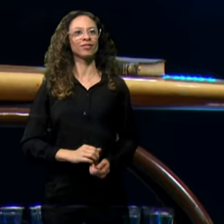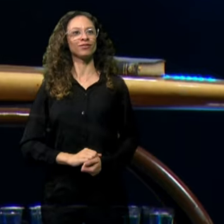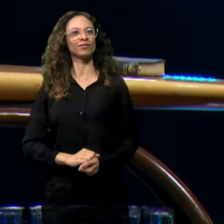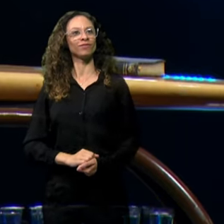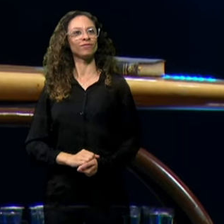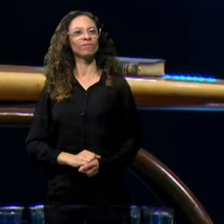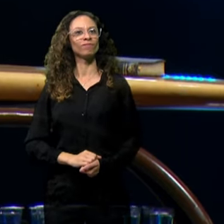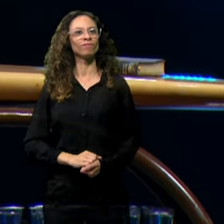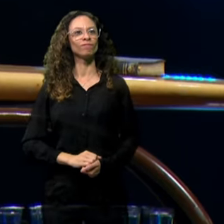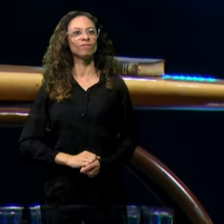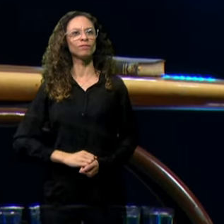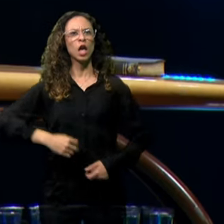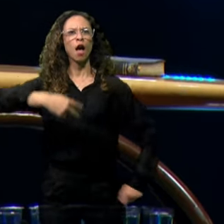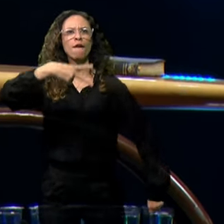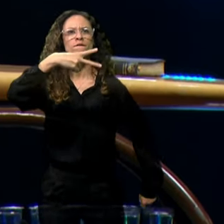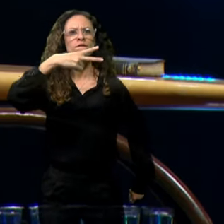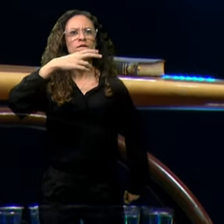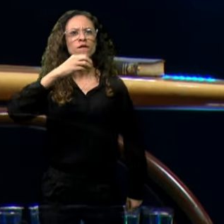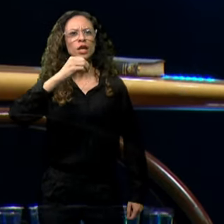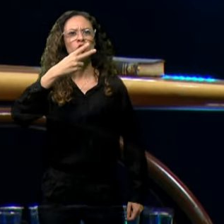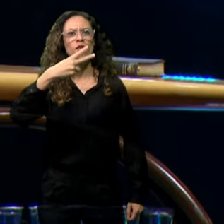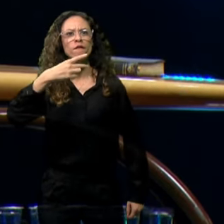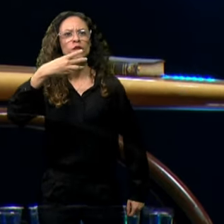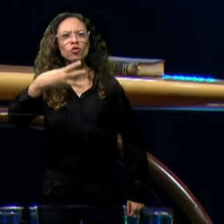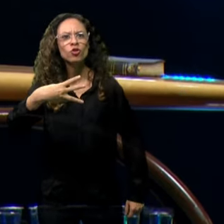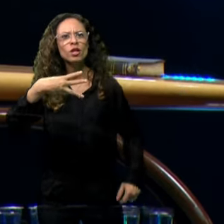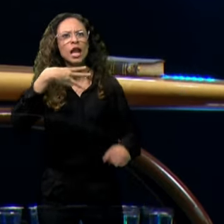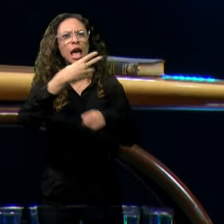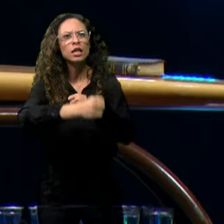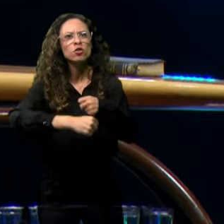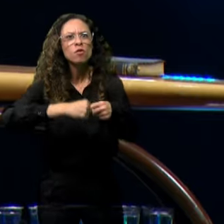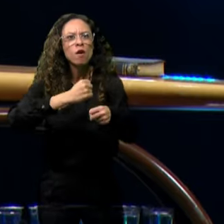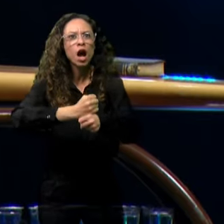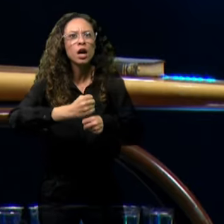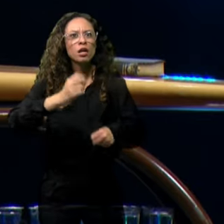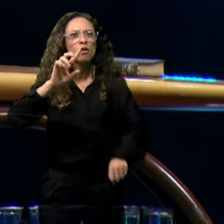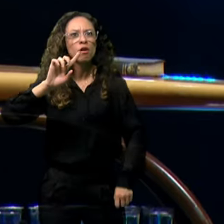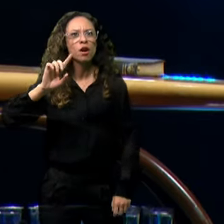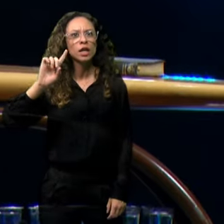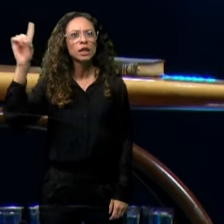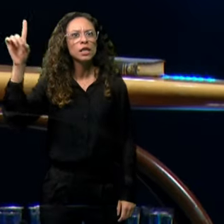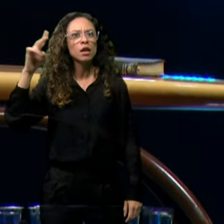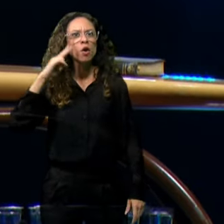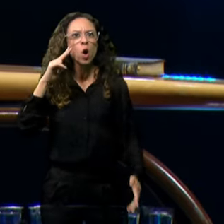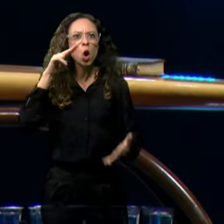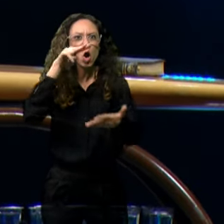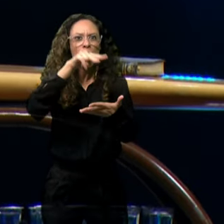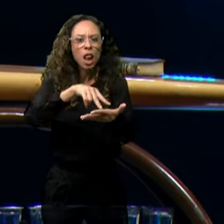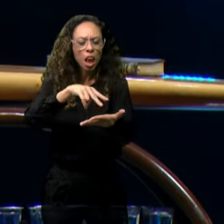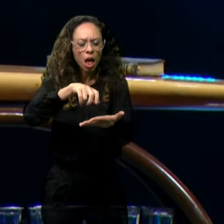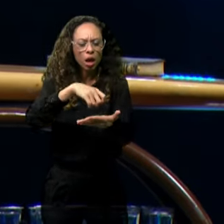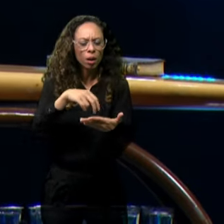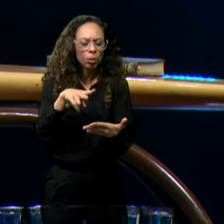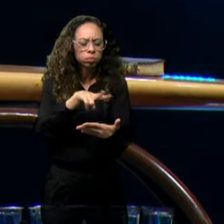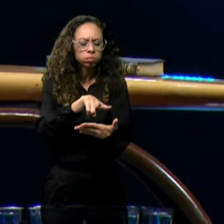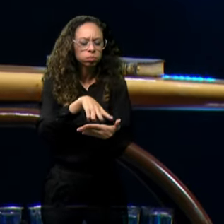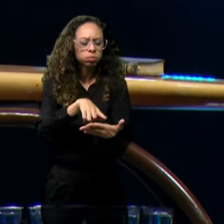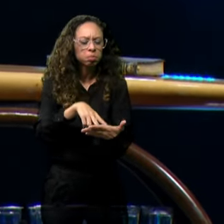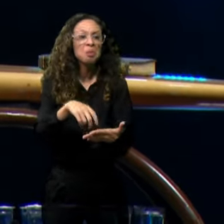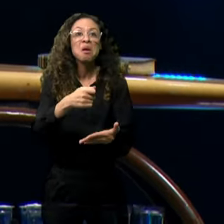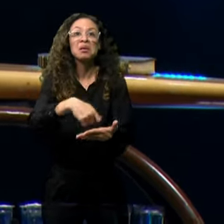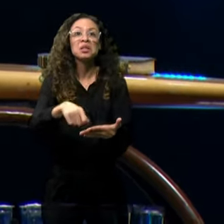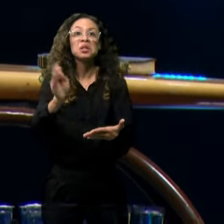a novinha tem 23 e começa a ler o que ele escreveu e a medida que o eterno